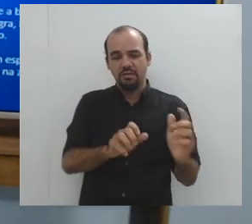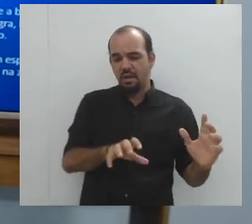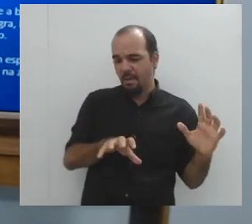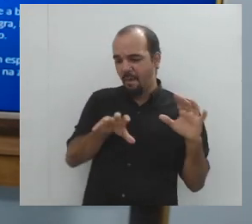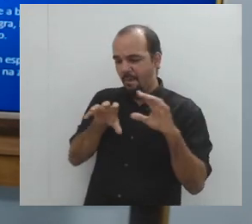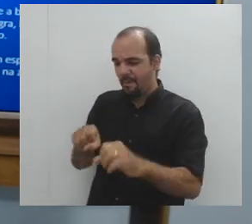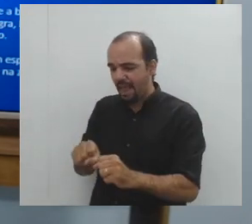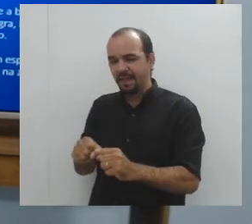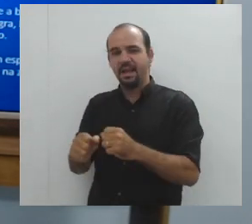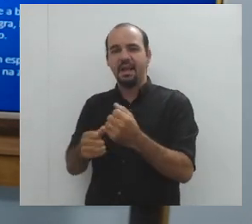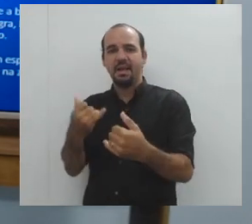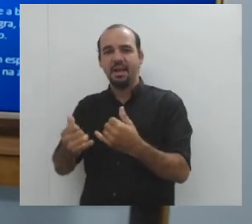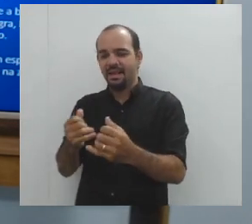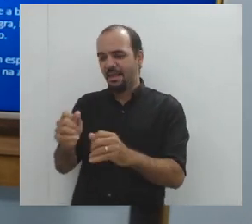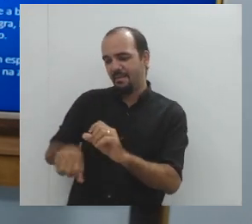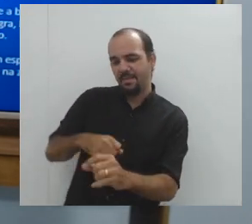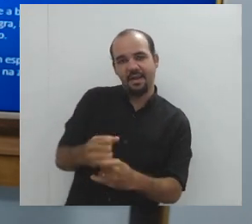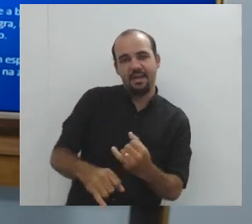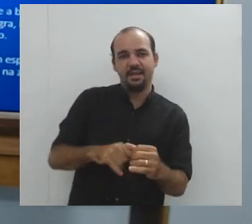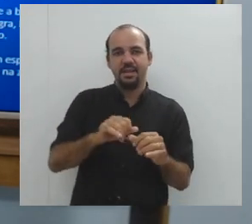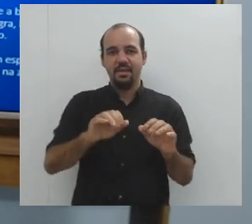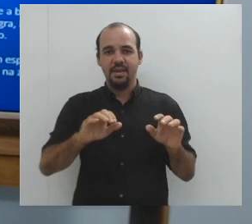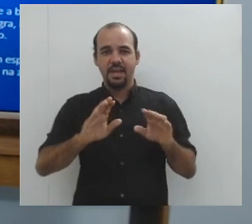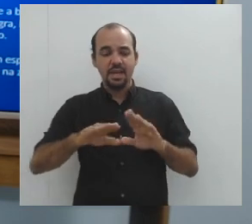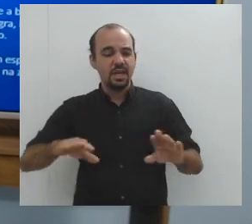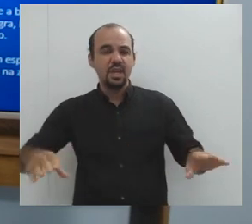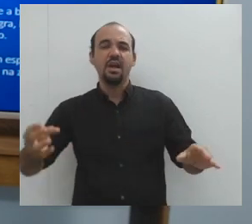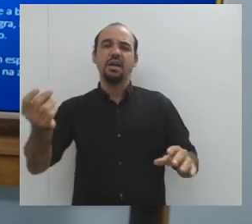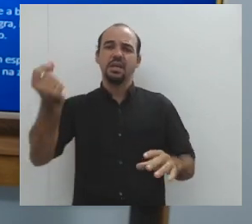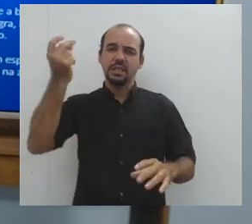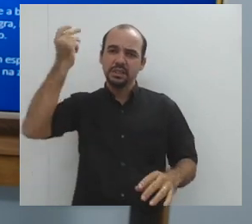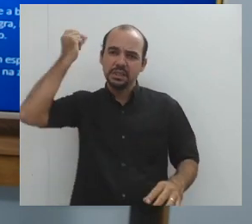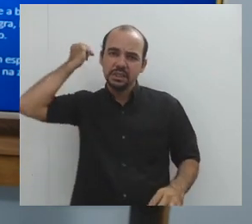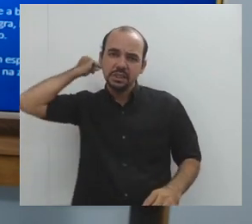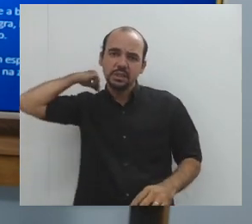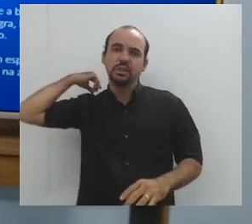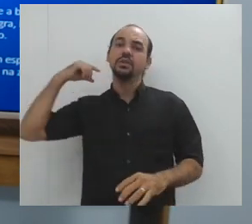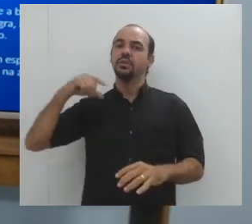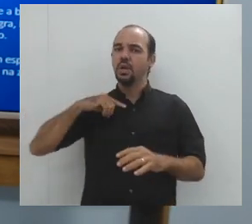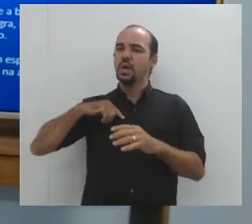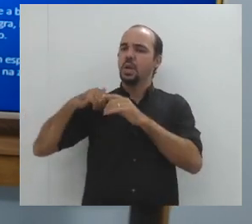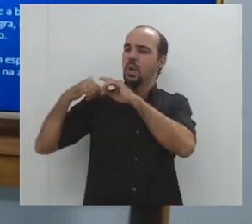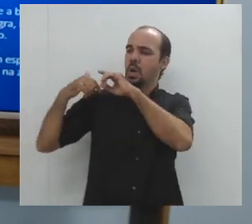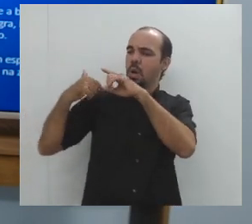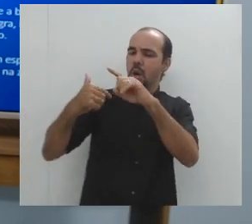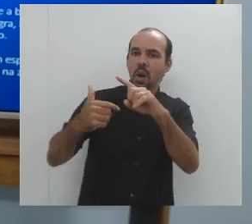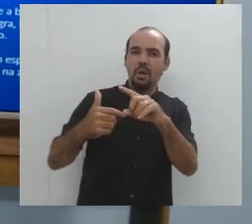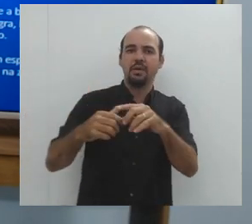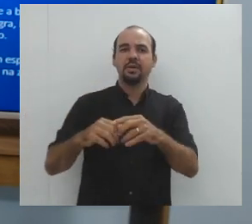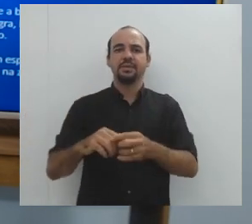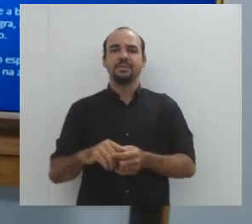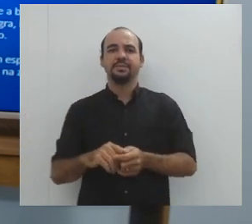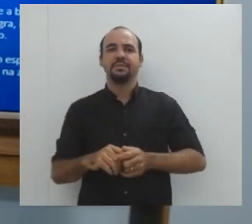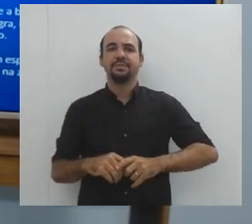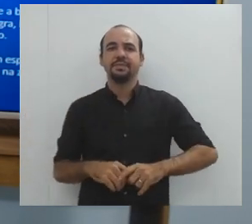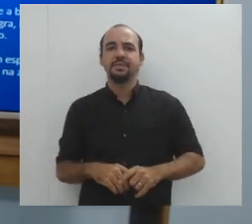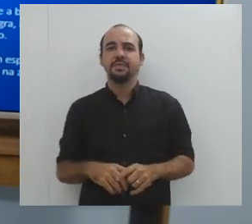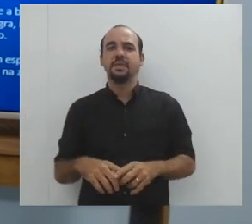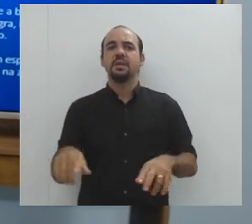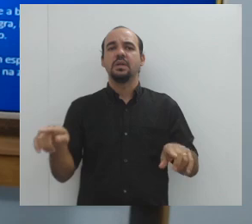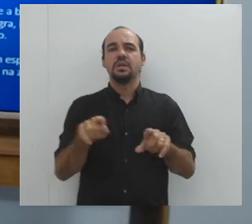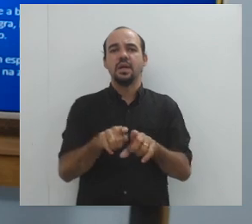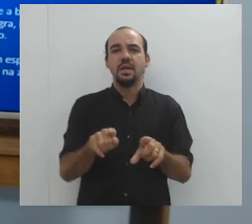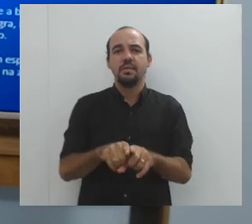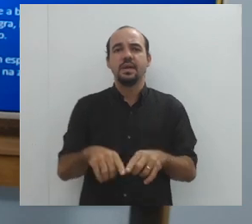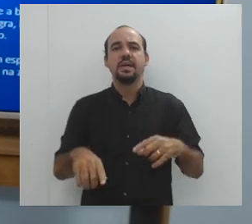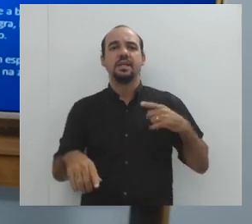eles estavam inseridos. E outro detalhe dessa brincadeira é que existia o mancha, como existe